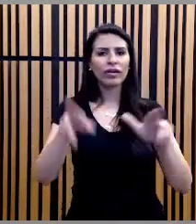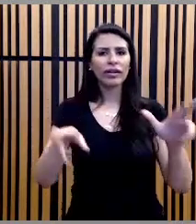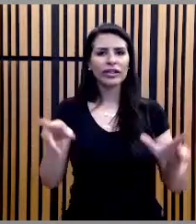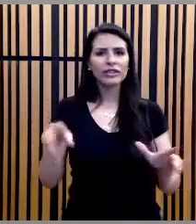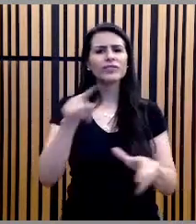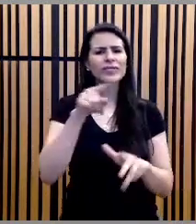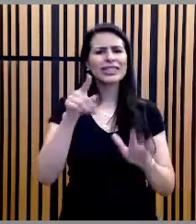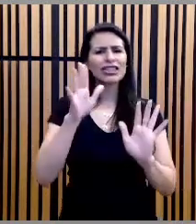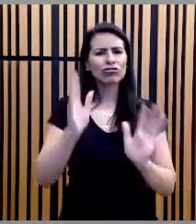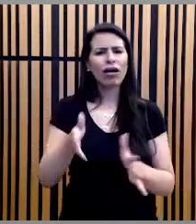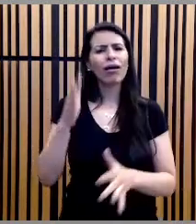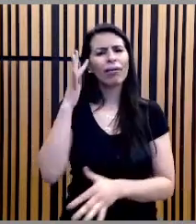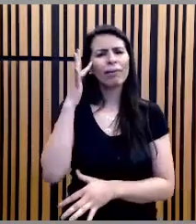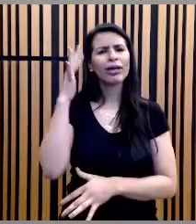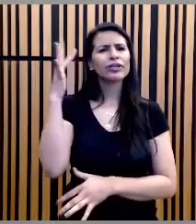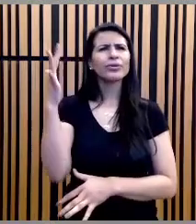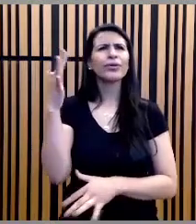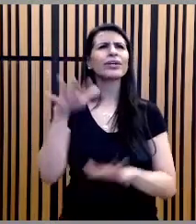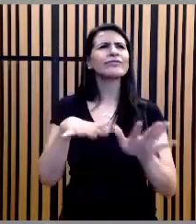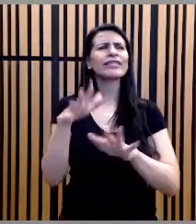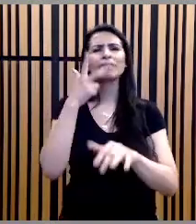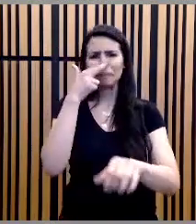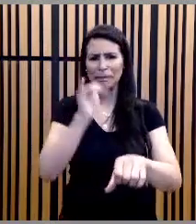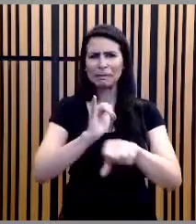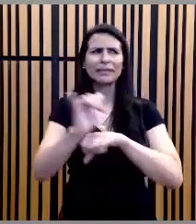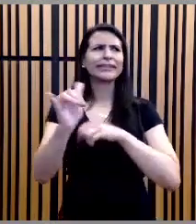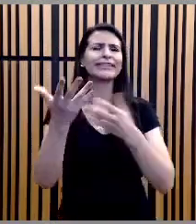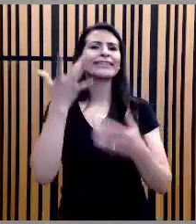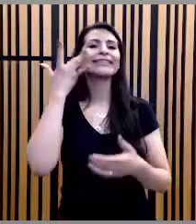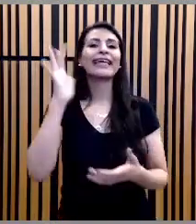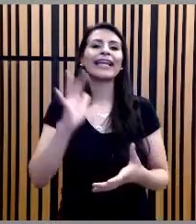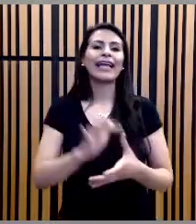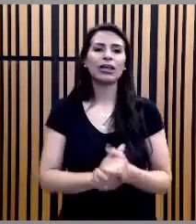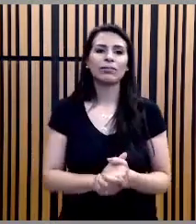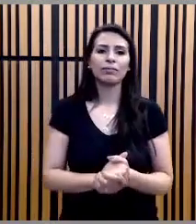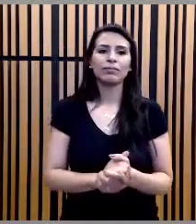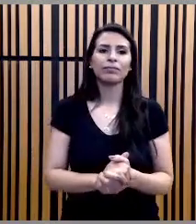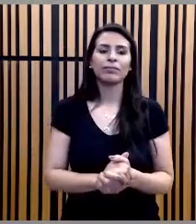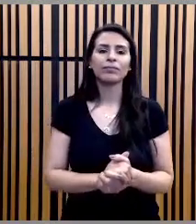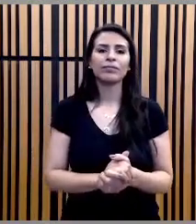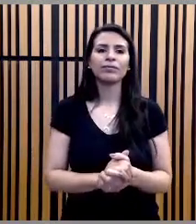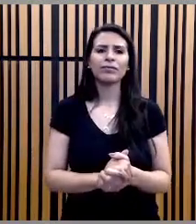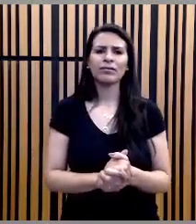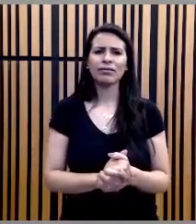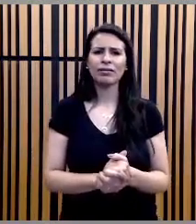vezes, em dar um fora? Por exemplo, a Índia, a vaca é sagrada, meu povo.